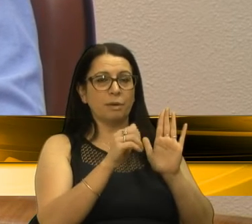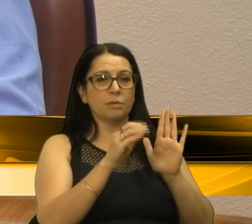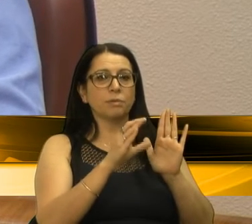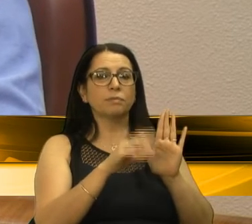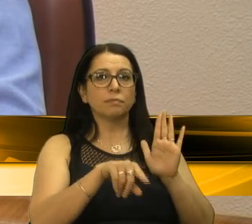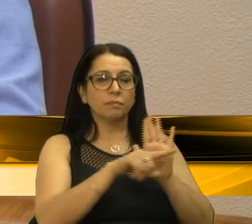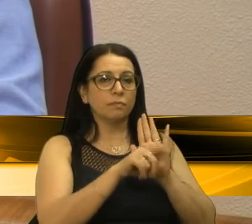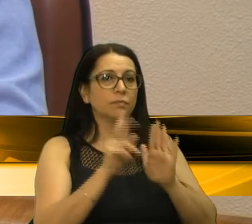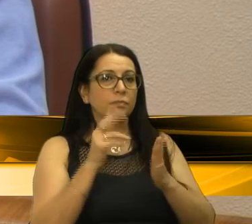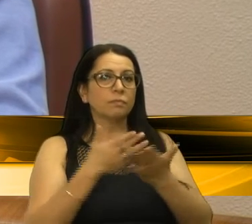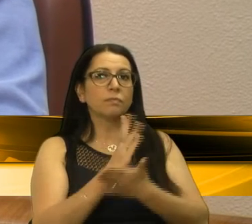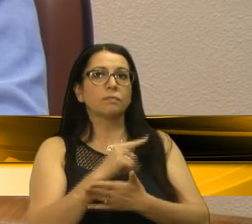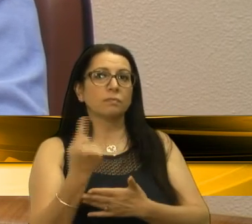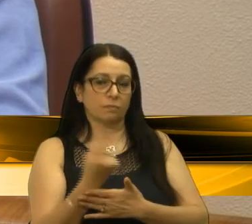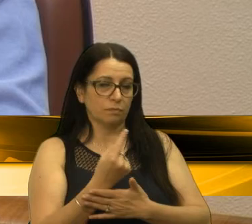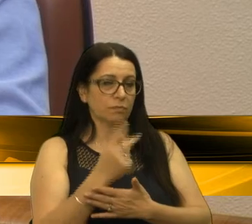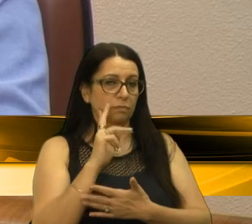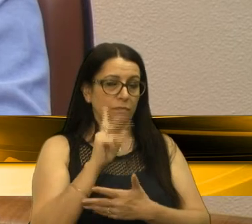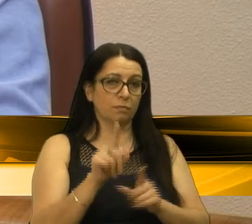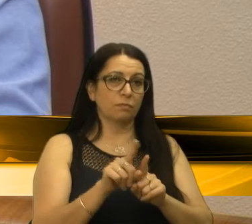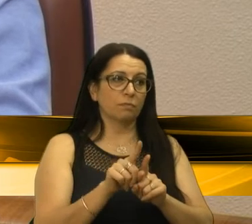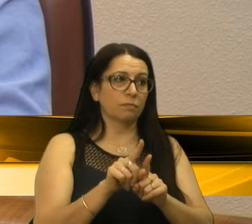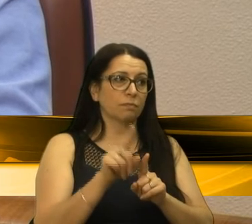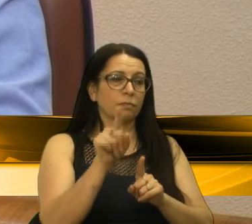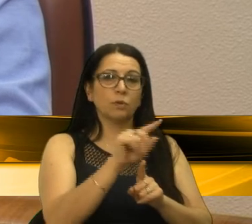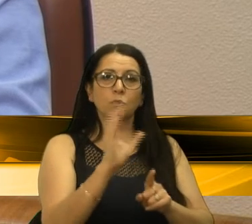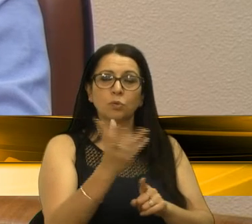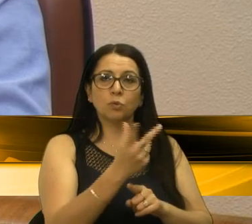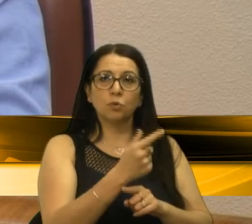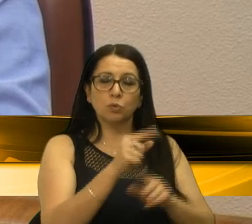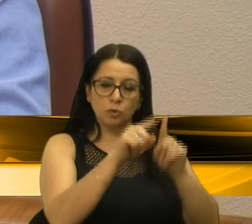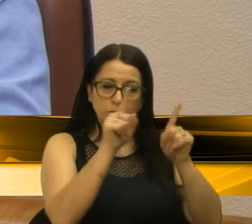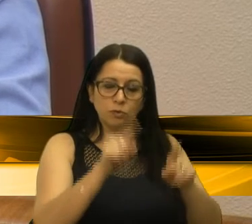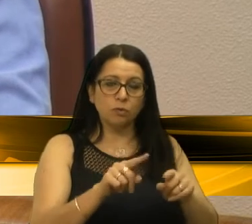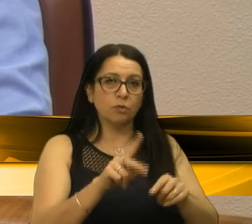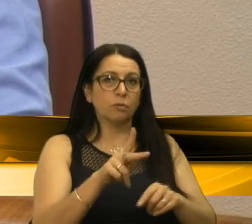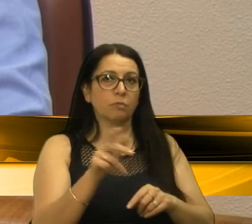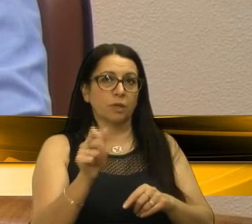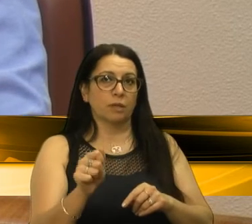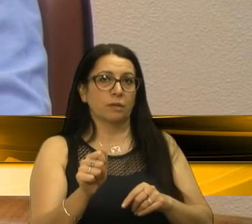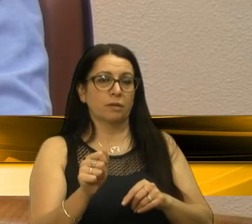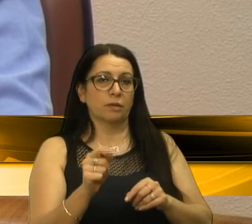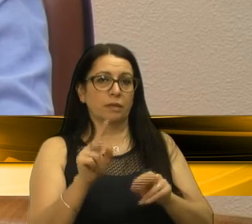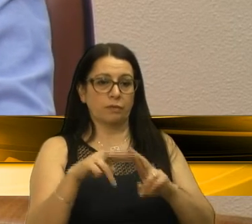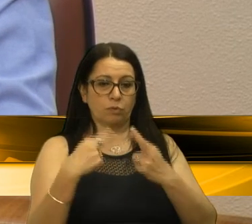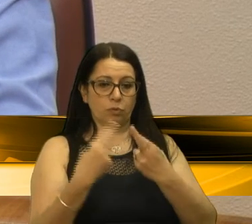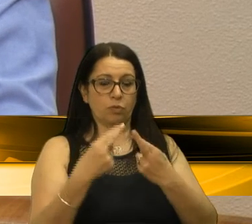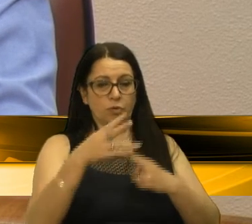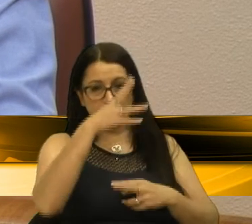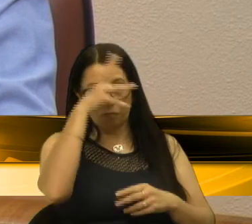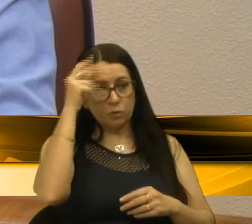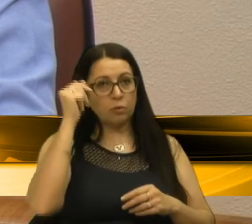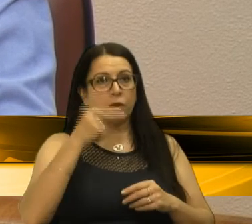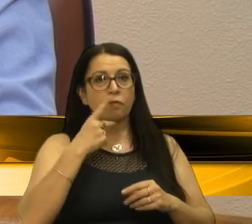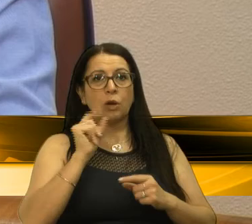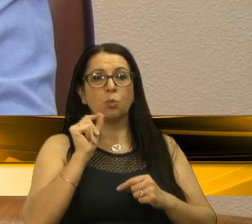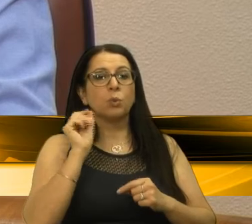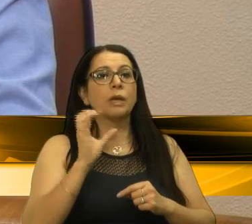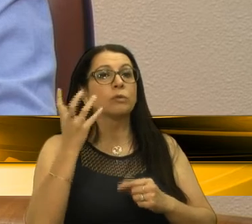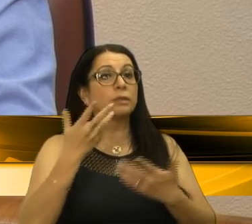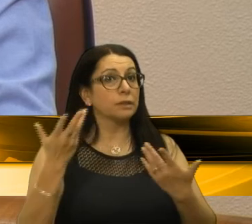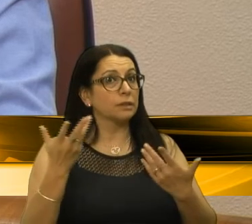comprovamos. Mandamos isso, inclusive, com a ata de todos os servidores do postão que estavam aqui no auditório da Prefeitura. Falamos o que aconteceria